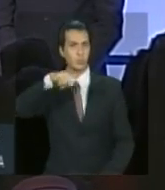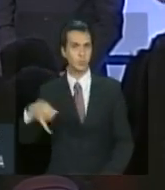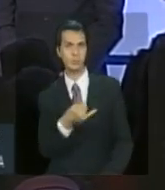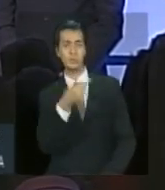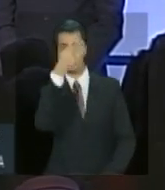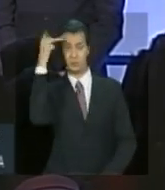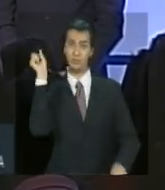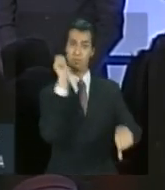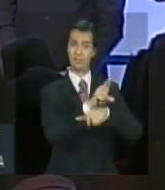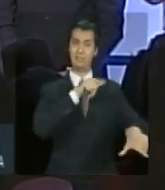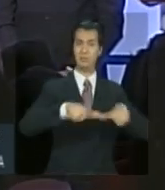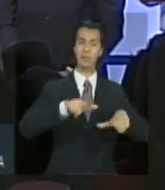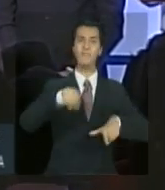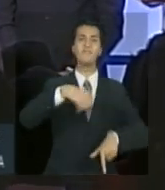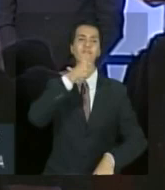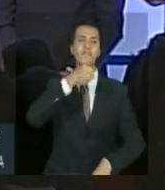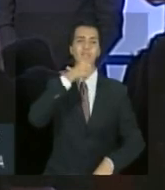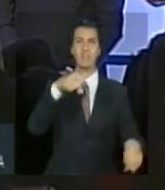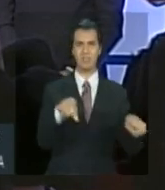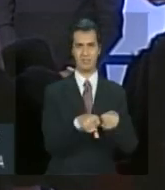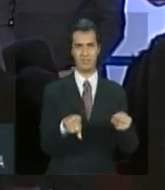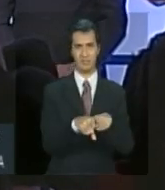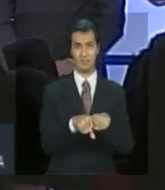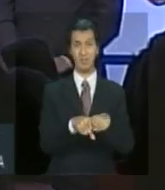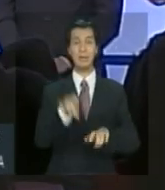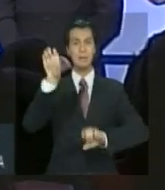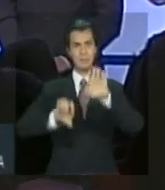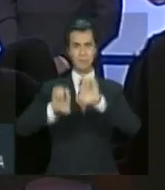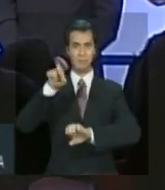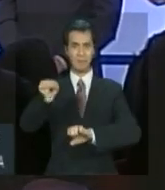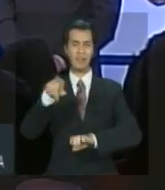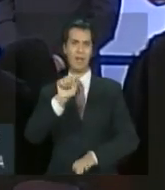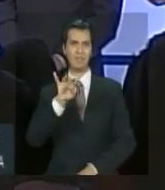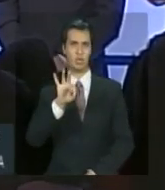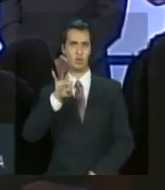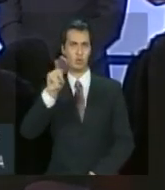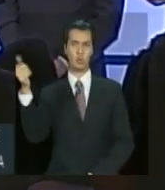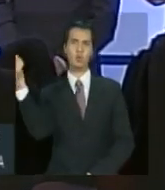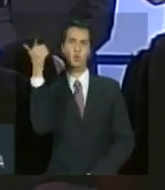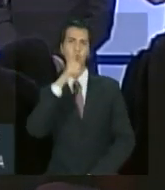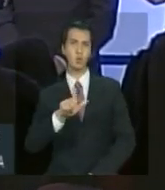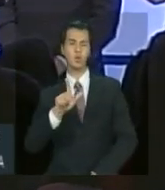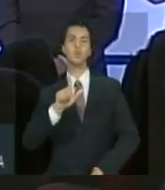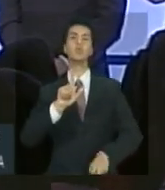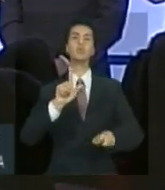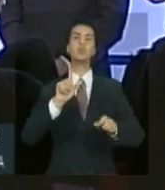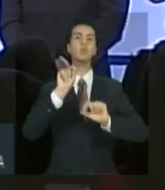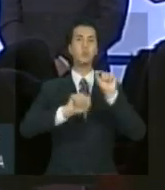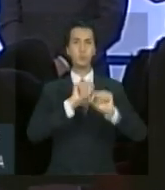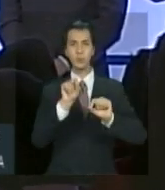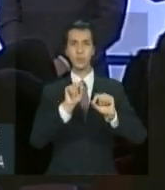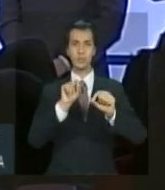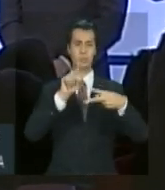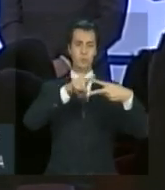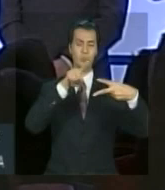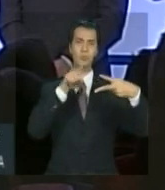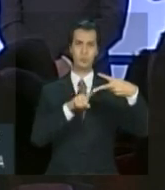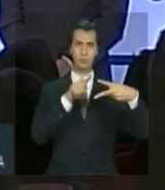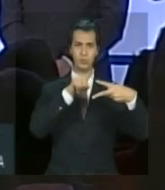para trabalhadores da terceira idade. Acho que uma empresa que consegue aliar e juntar essas duas,